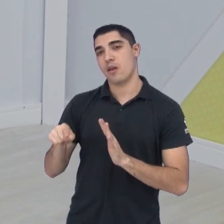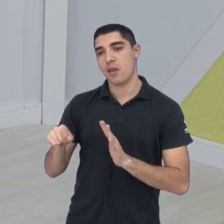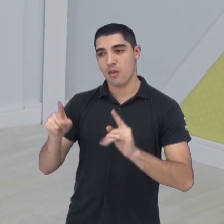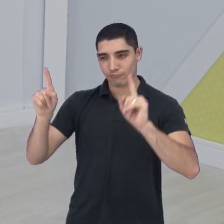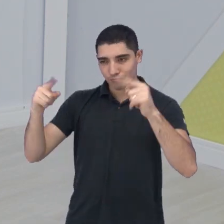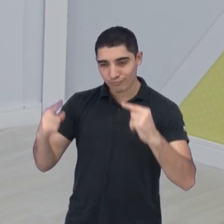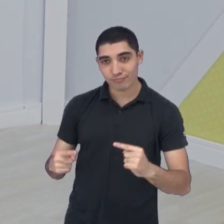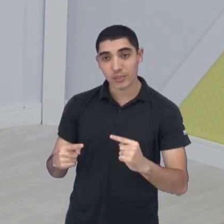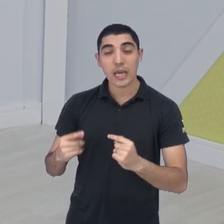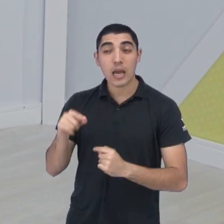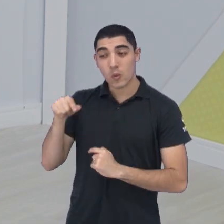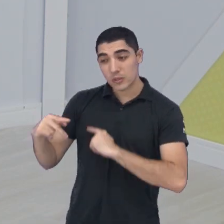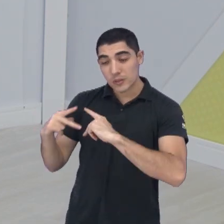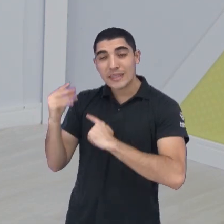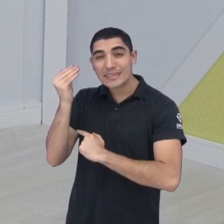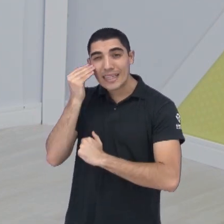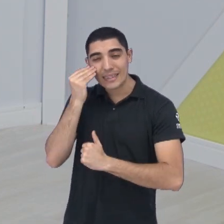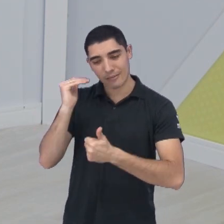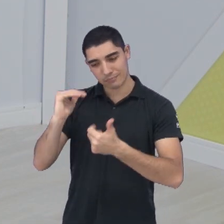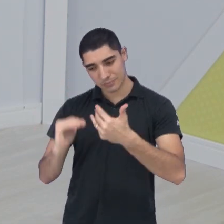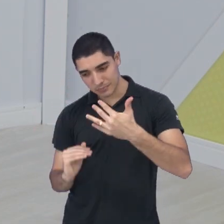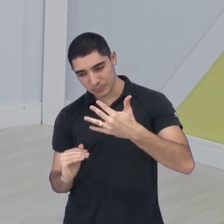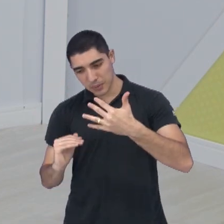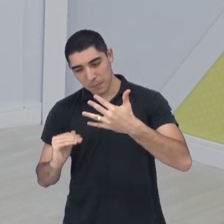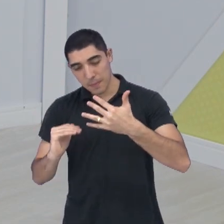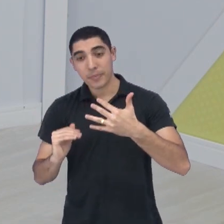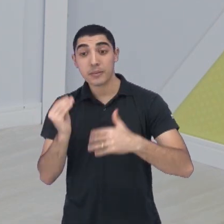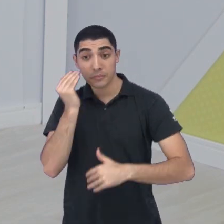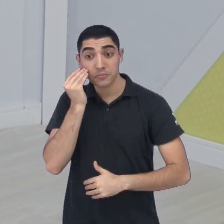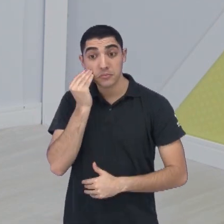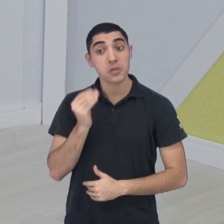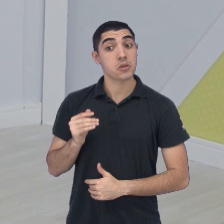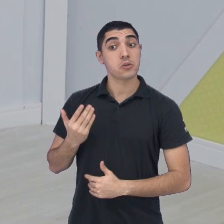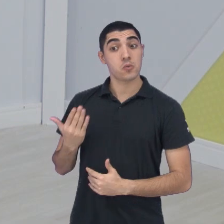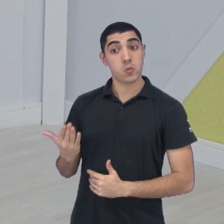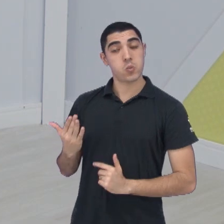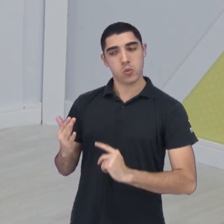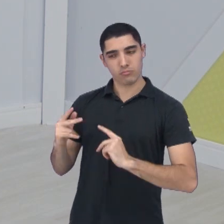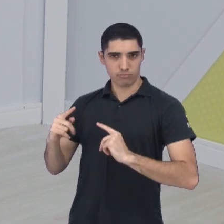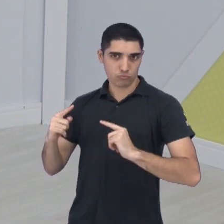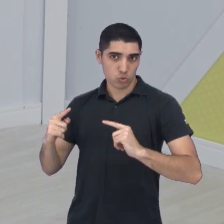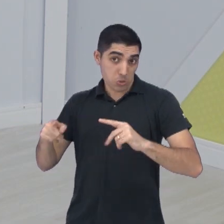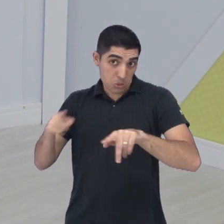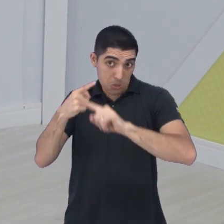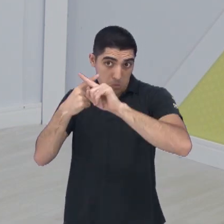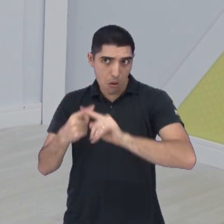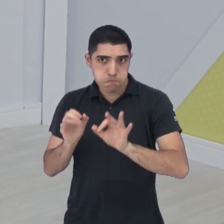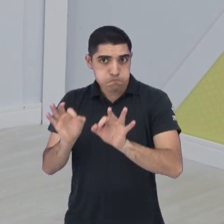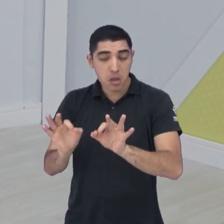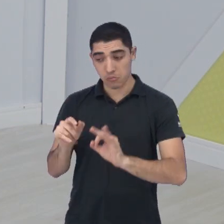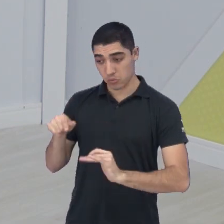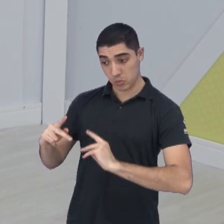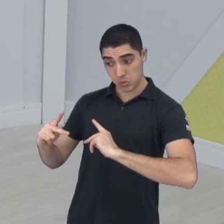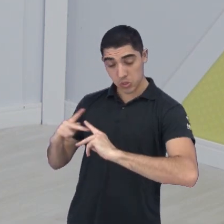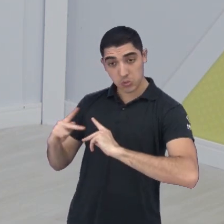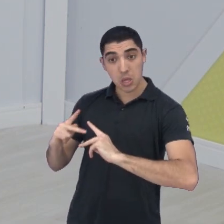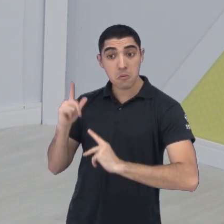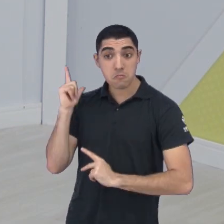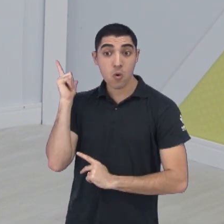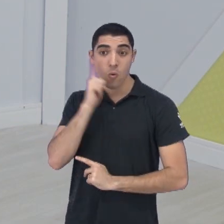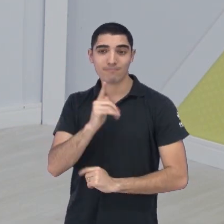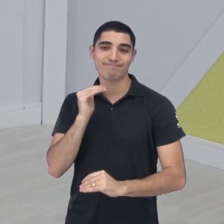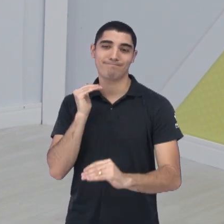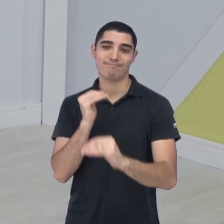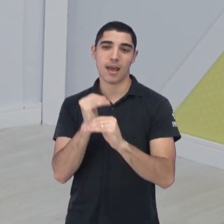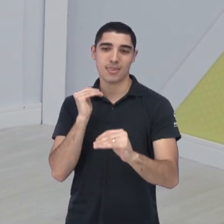na tentativa de melhorar o seu posicionamento na tabela. E justamente num confronto direto. E nesse confronto direto, deu empate